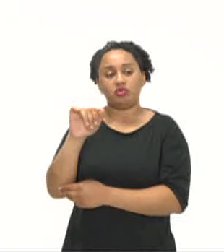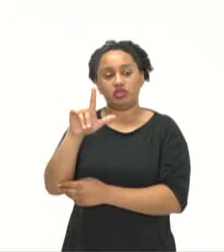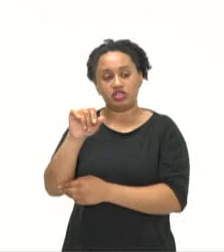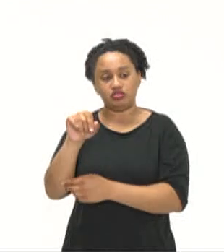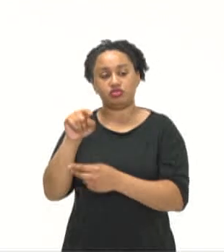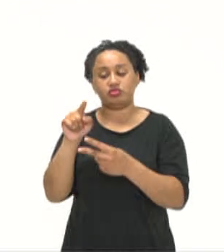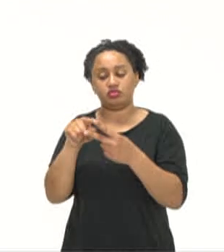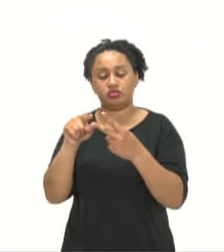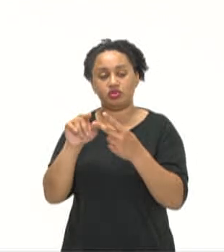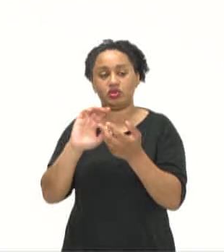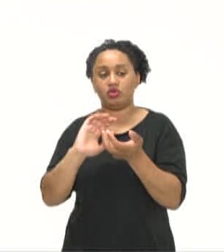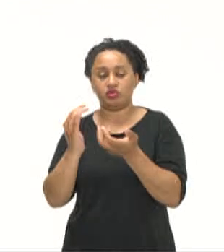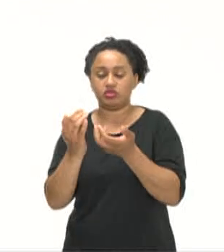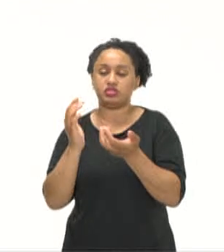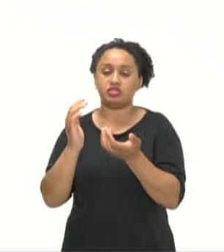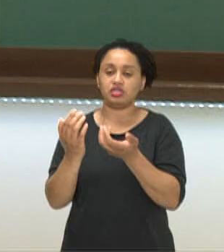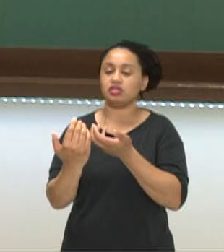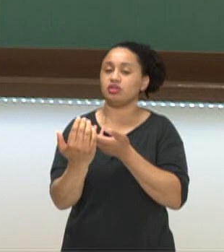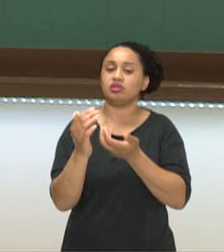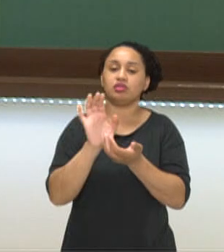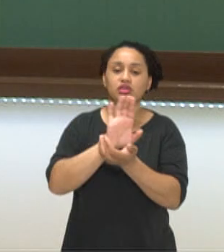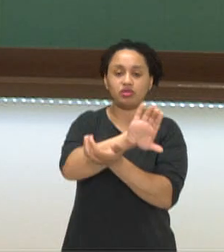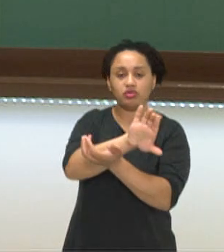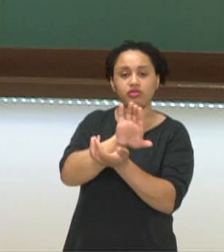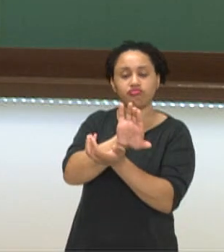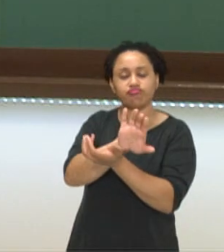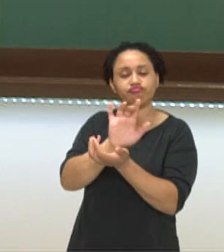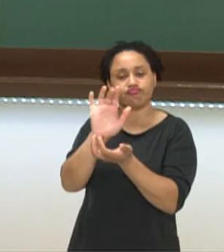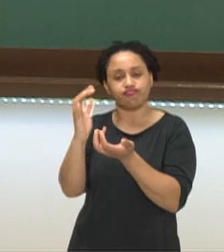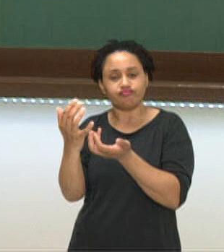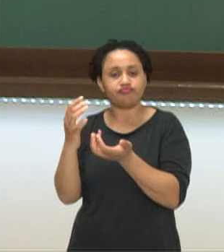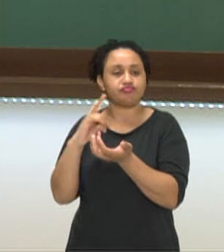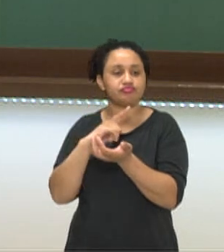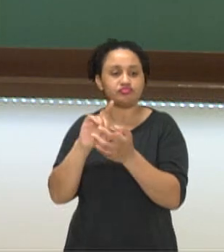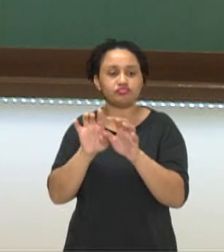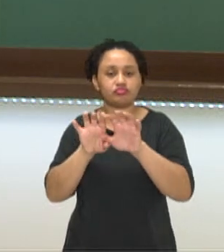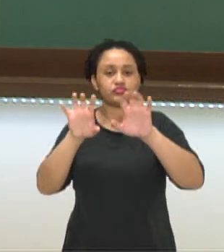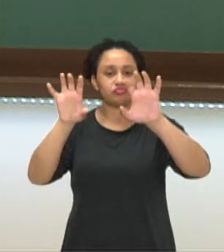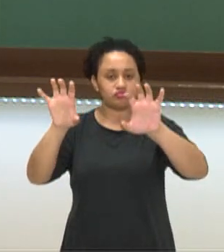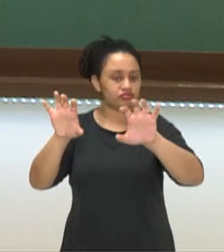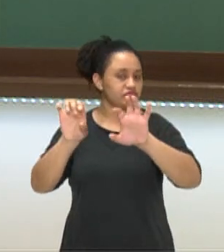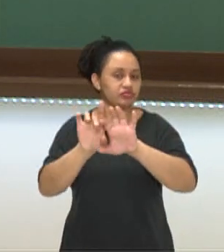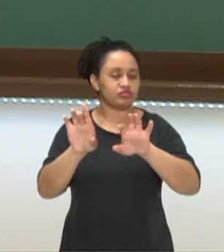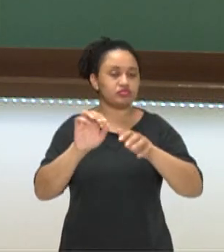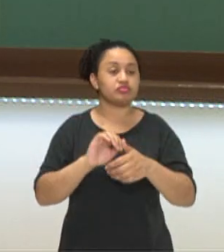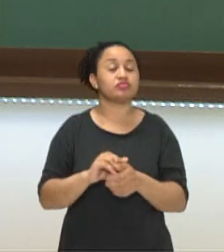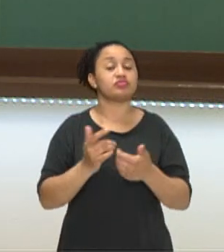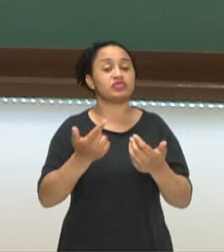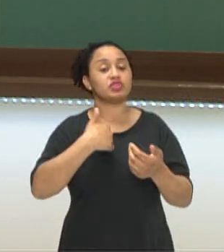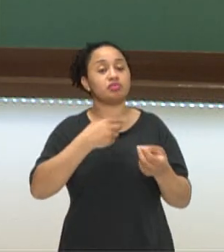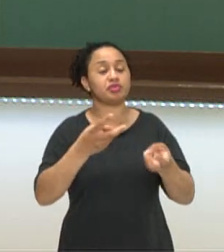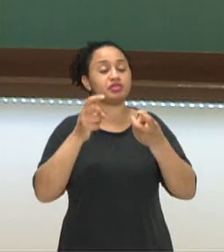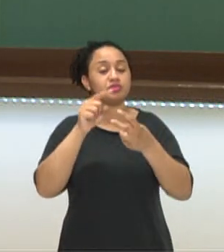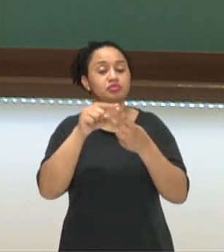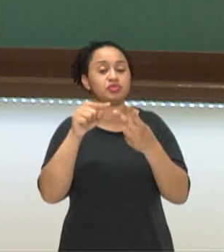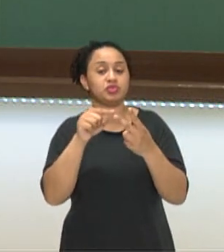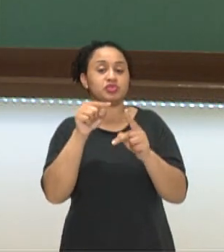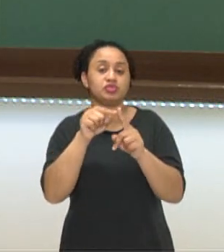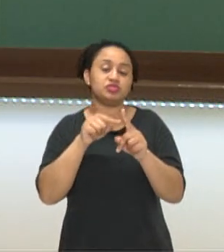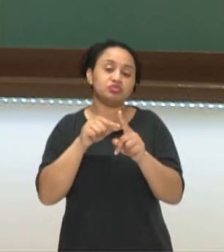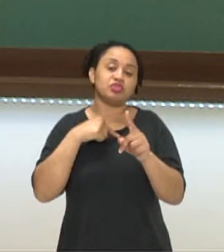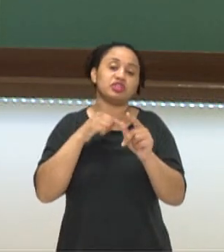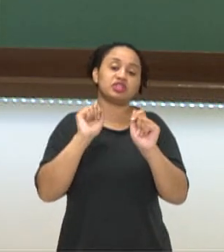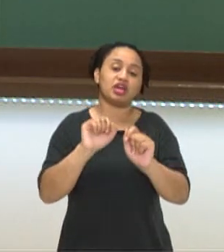Europa Ocidental e Europa Oriental. Então a gente percebeu aqui duas formas de regionalizar, duas formas